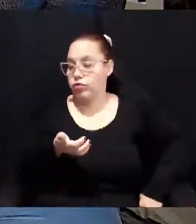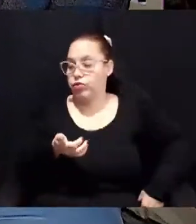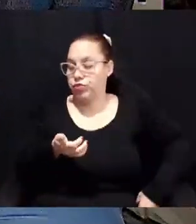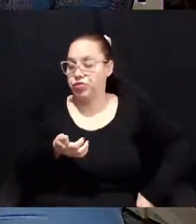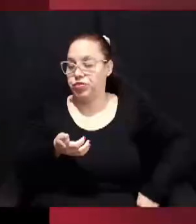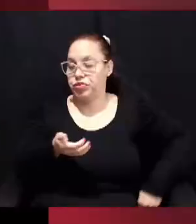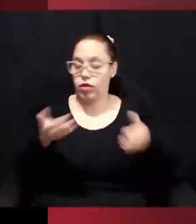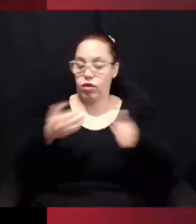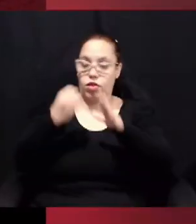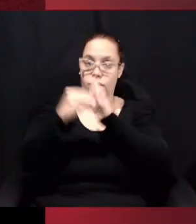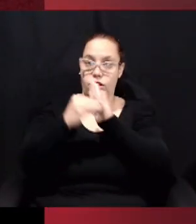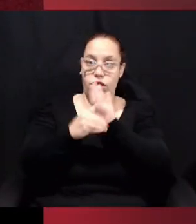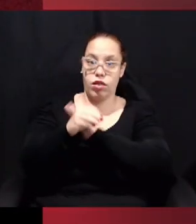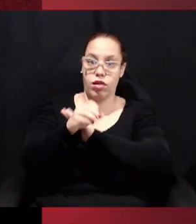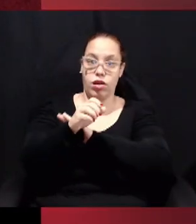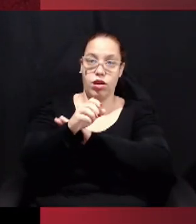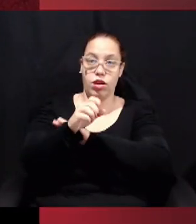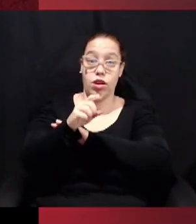o Jezebel.